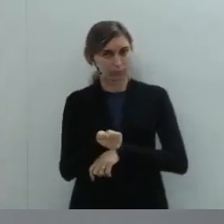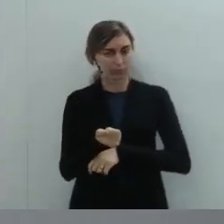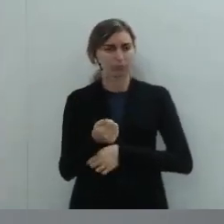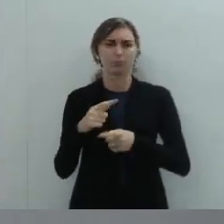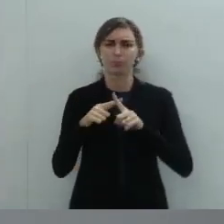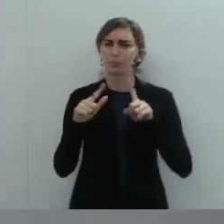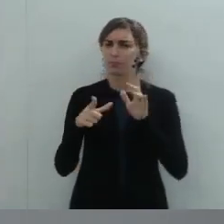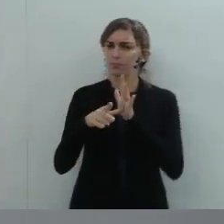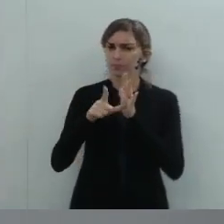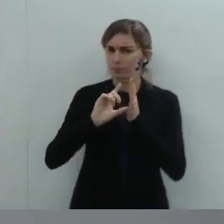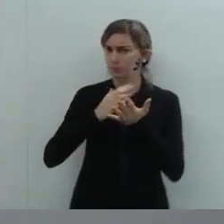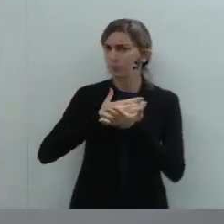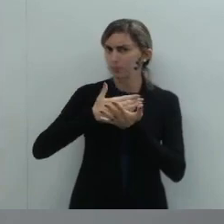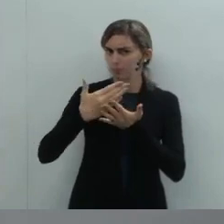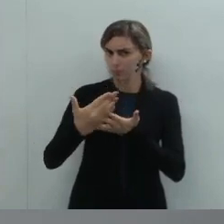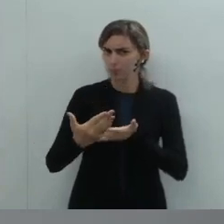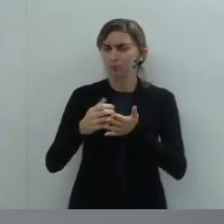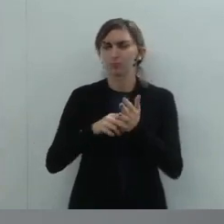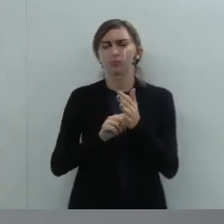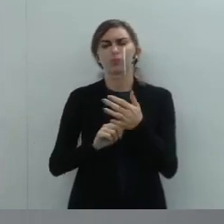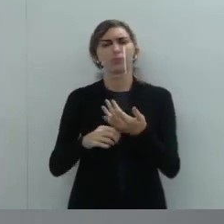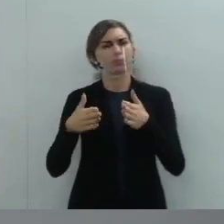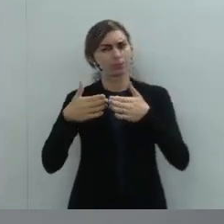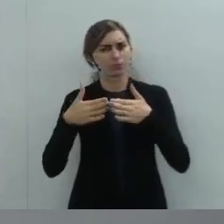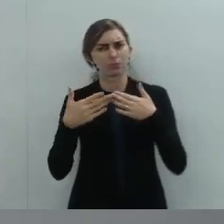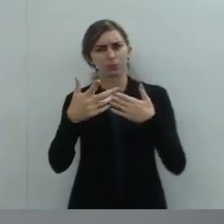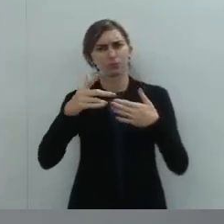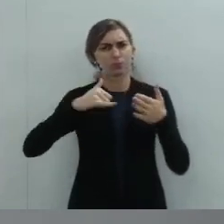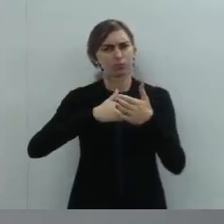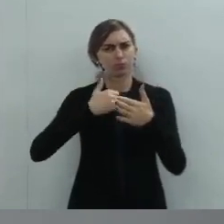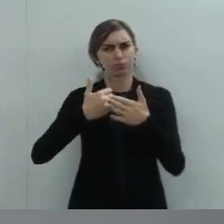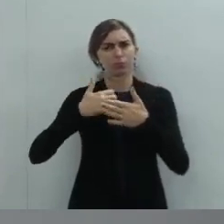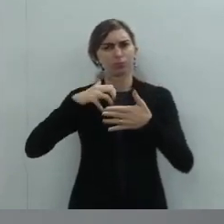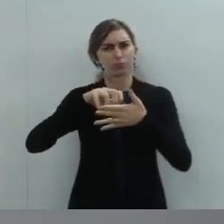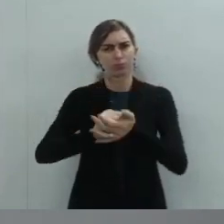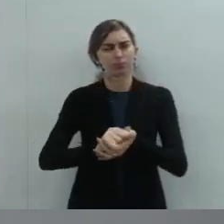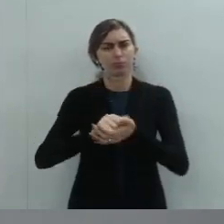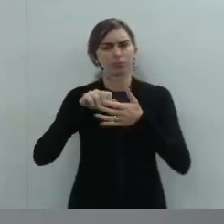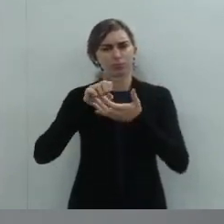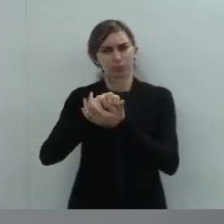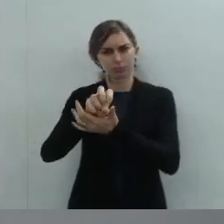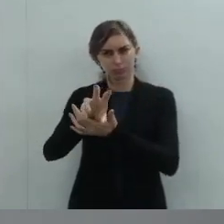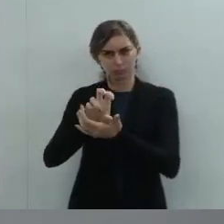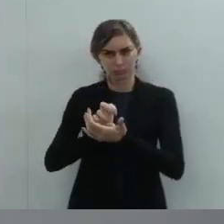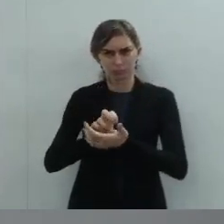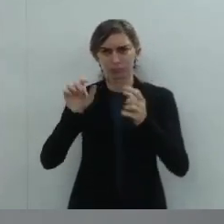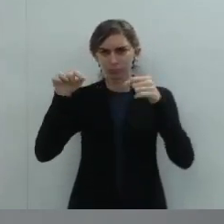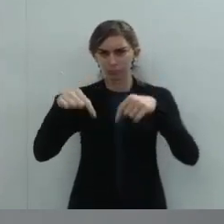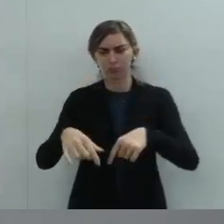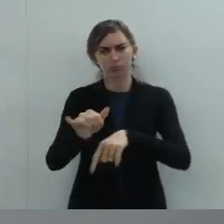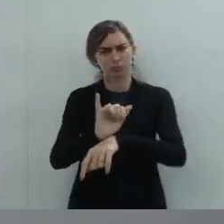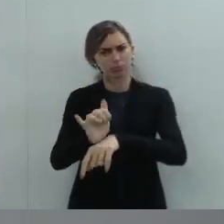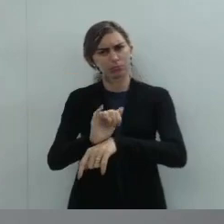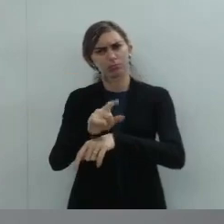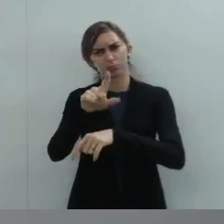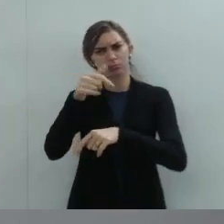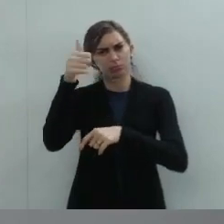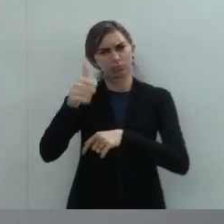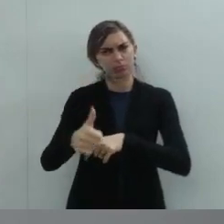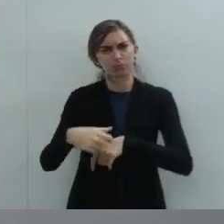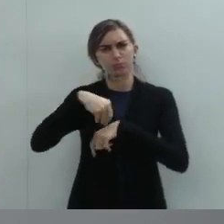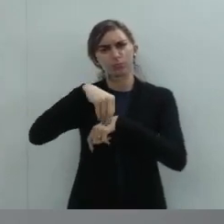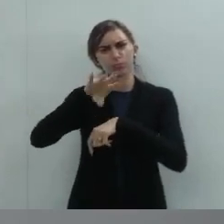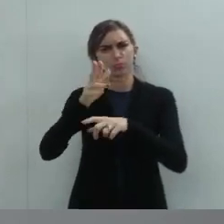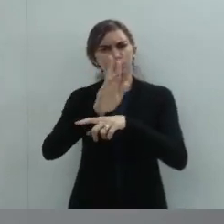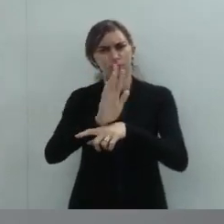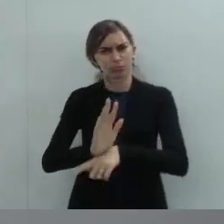africanos. Mas antes de a gente começar a aula, eu vou pedir para você se inscrever no canal do EducaPE, tá certo? Aqui no YouTube, deixar seu like, compartilhar o